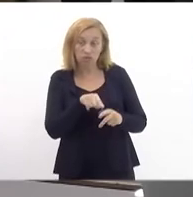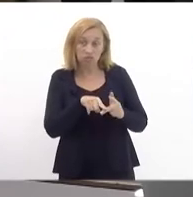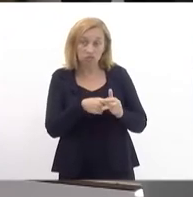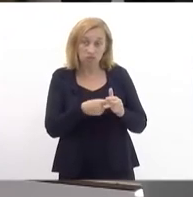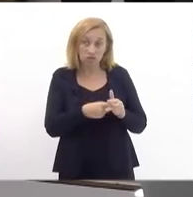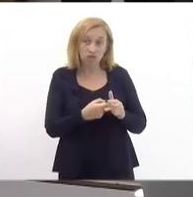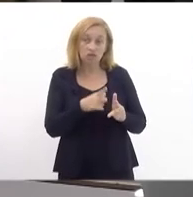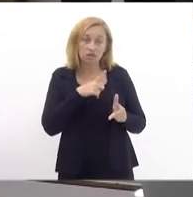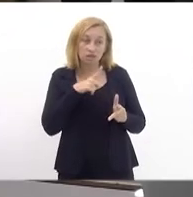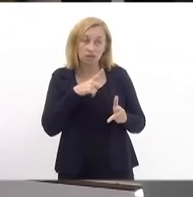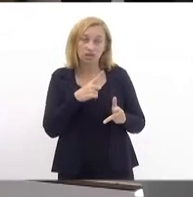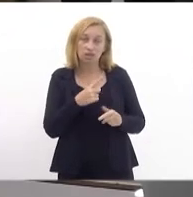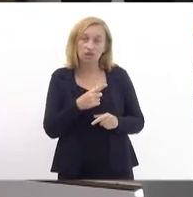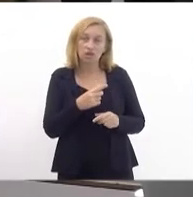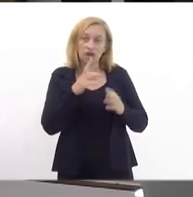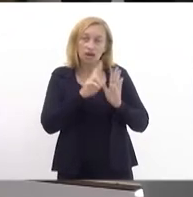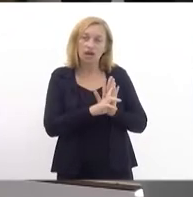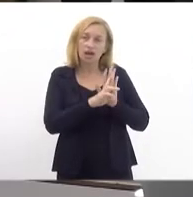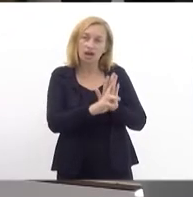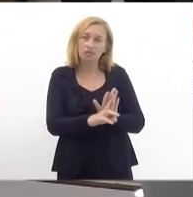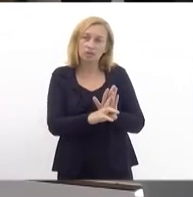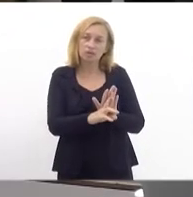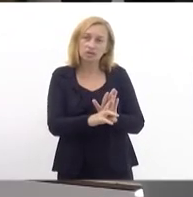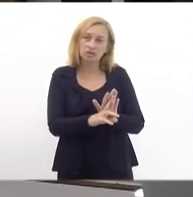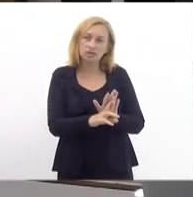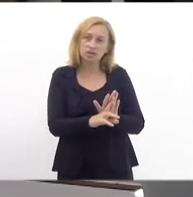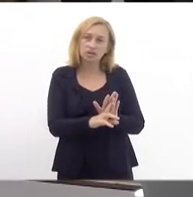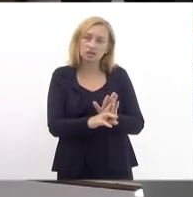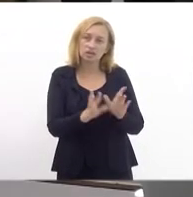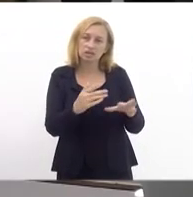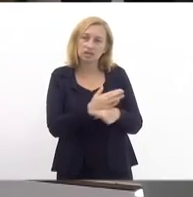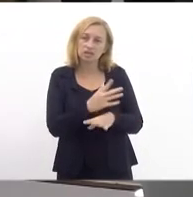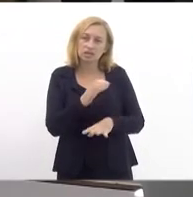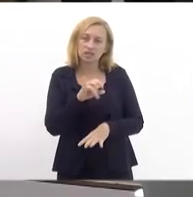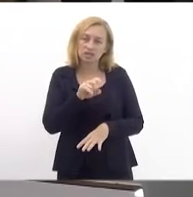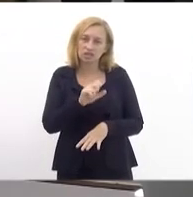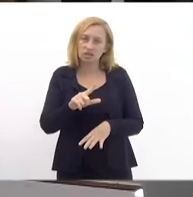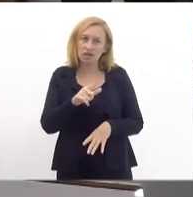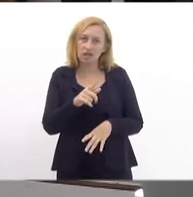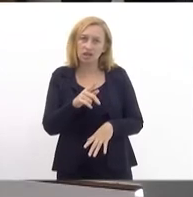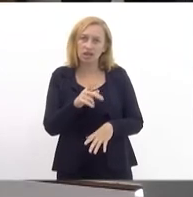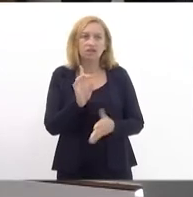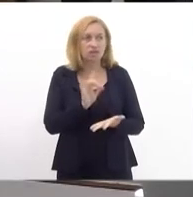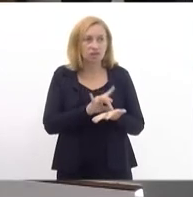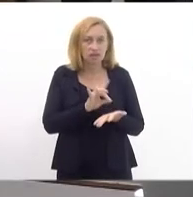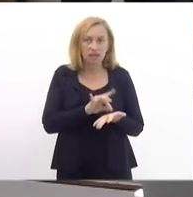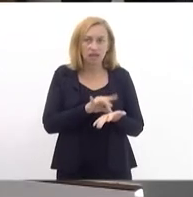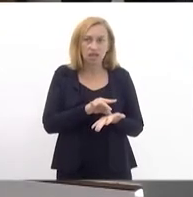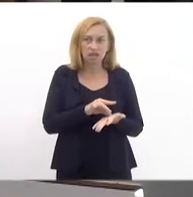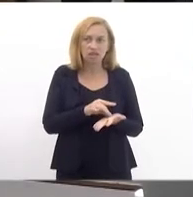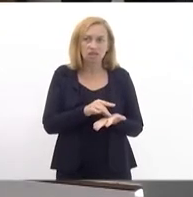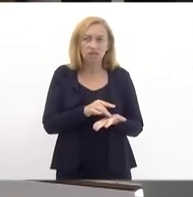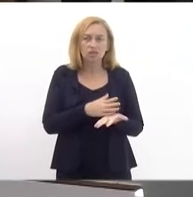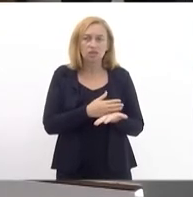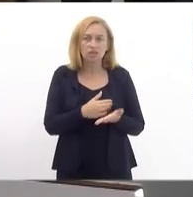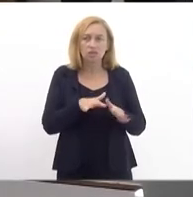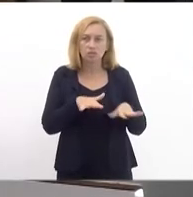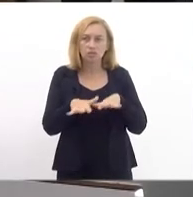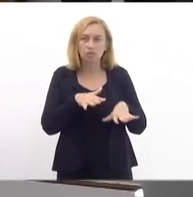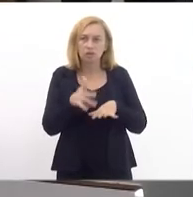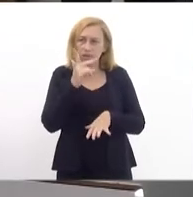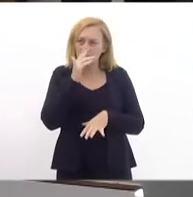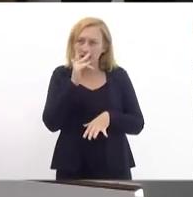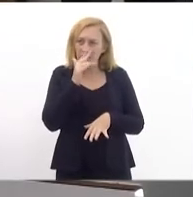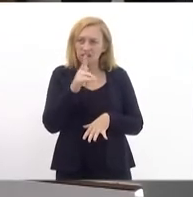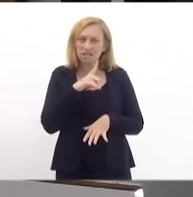regulatória que teve reajuste, a representante da sociedade civil que estava lá, ela na verdade começou o movimento, porque me parece que